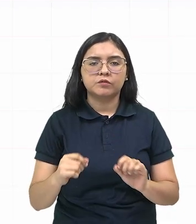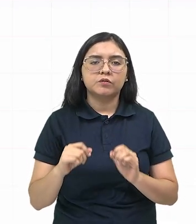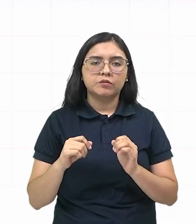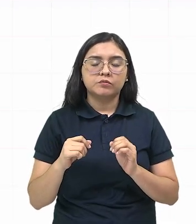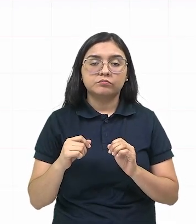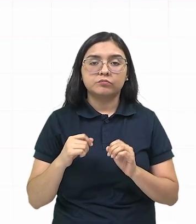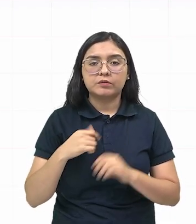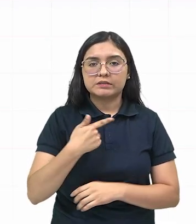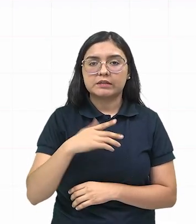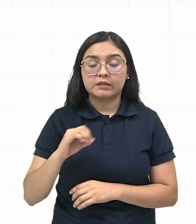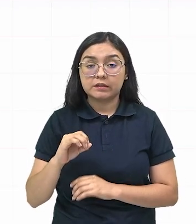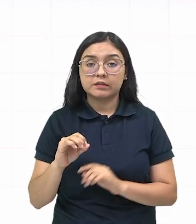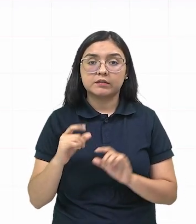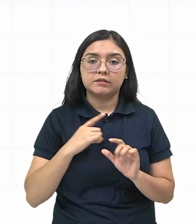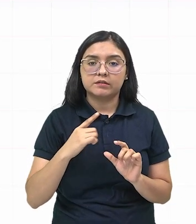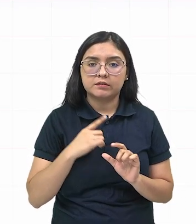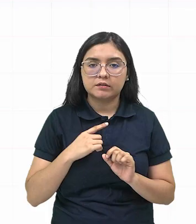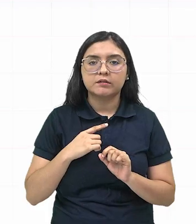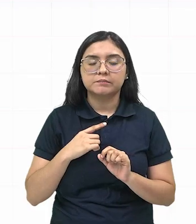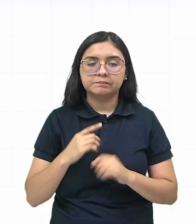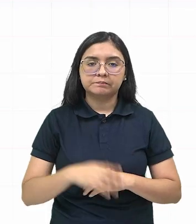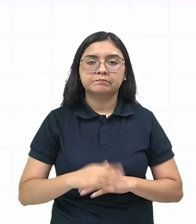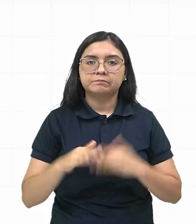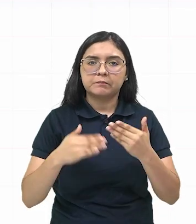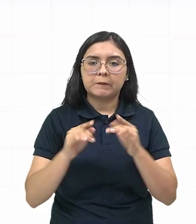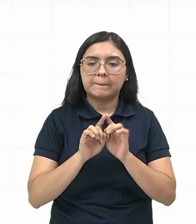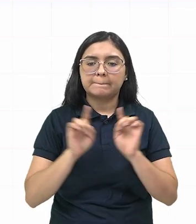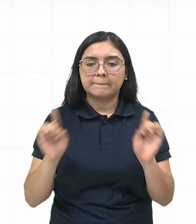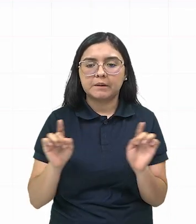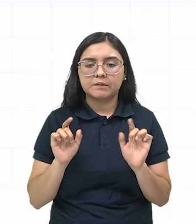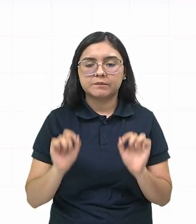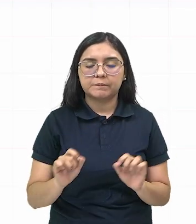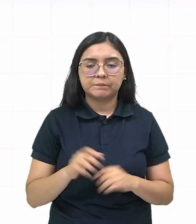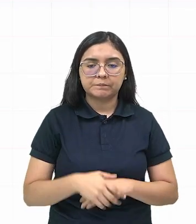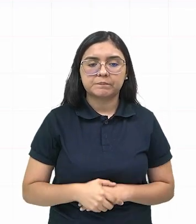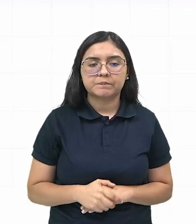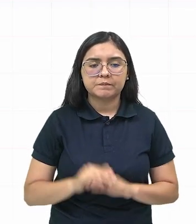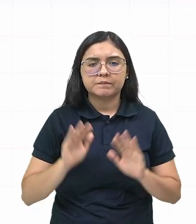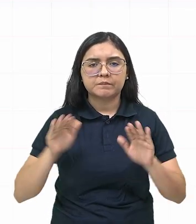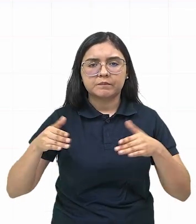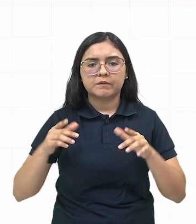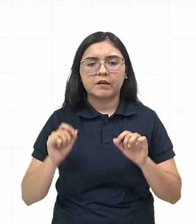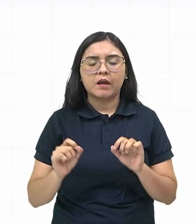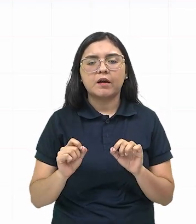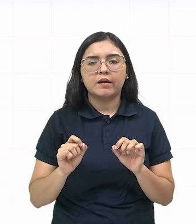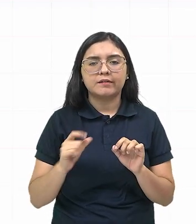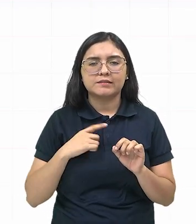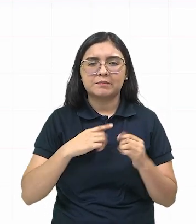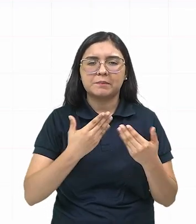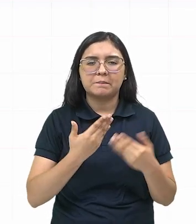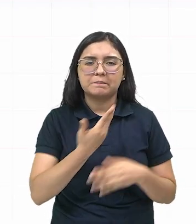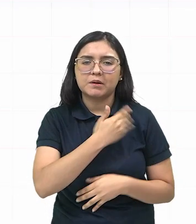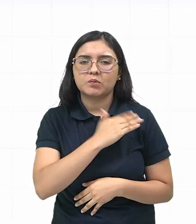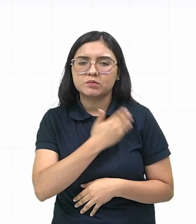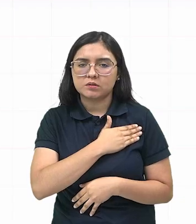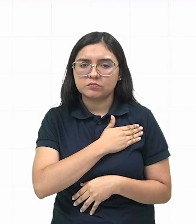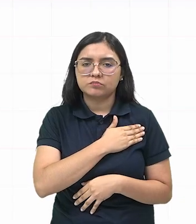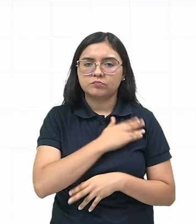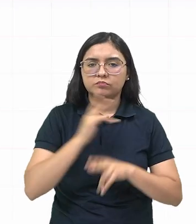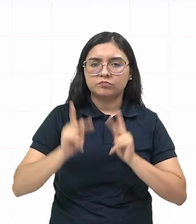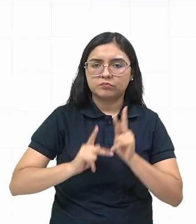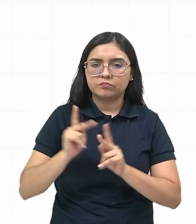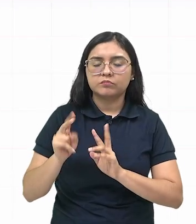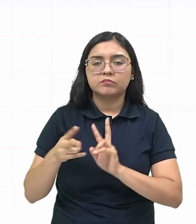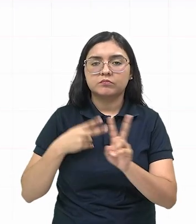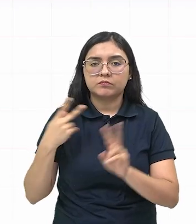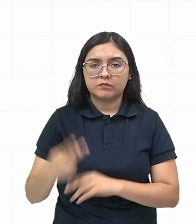ganhando mais força, só que a visão sempre foi muito preconceituosa com os indígenas aqui no território